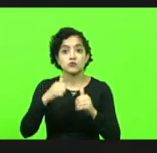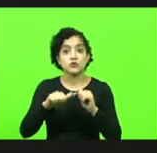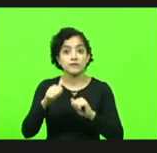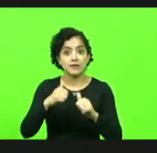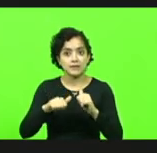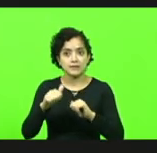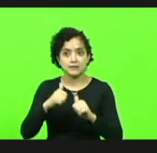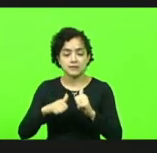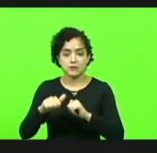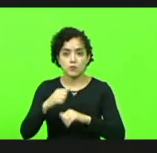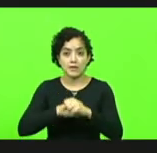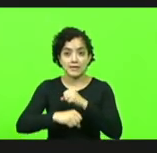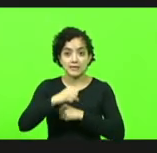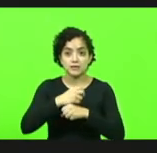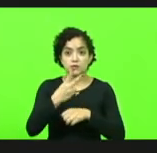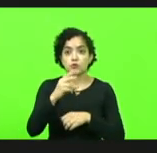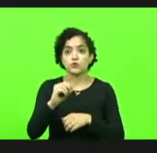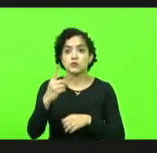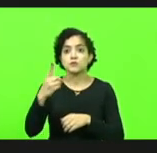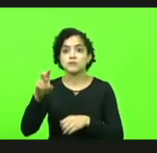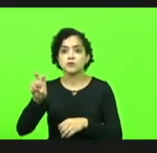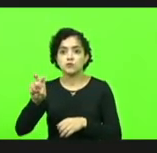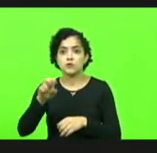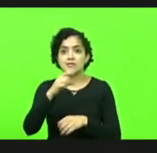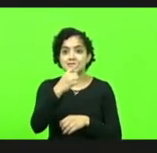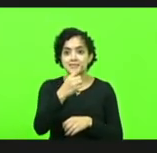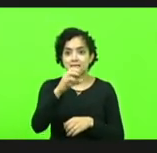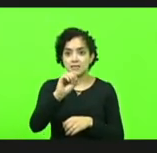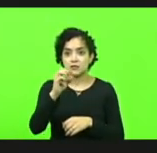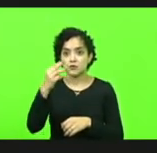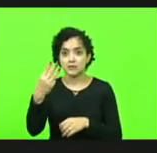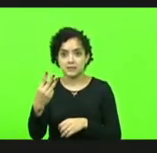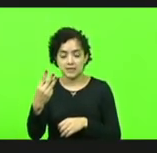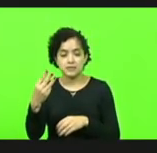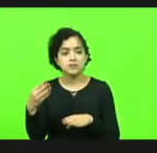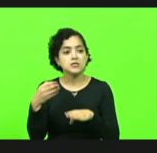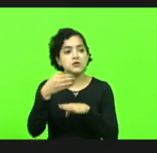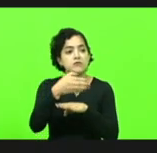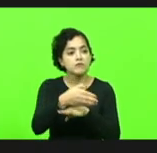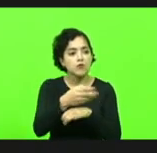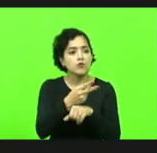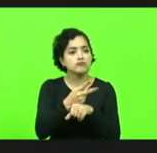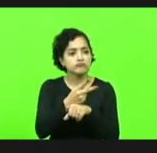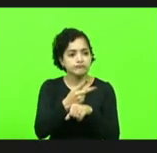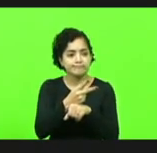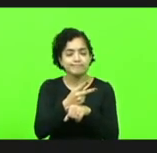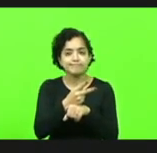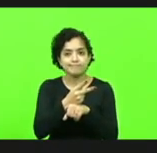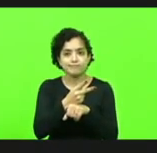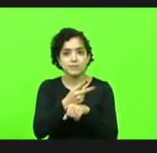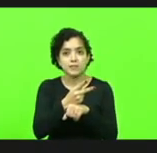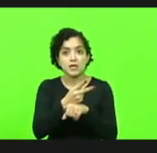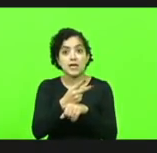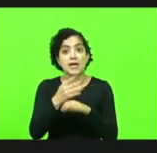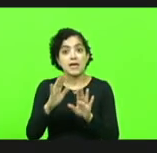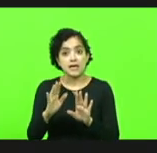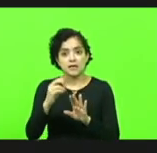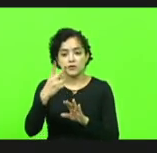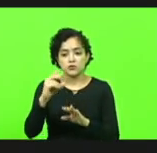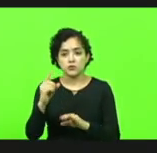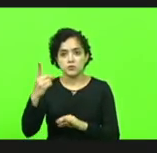Em 2015, a gente teve 103 pessoas que procuraram o processo de avaliação. Em